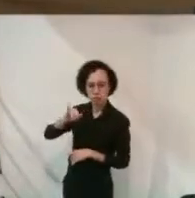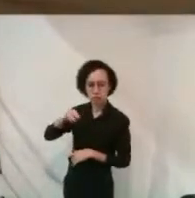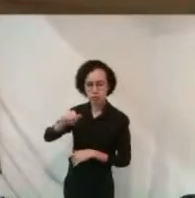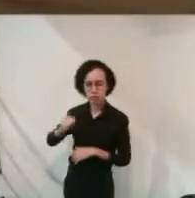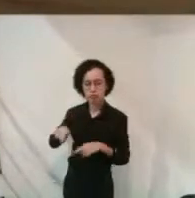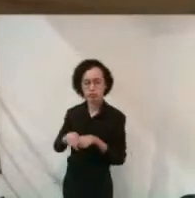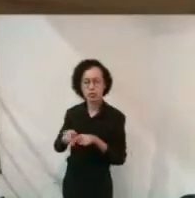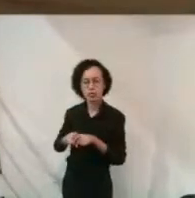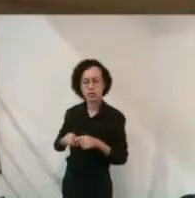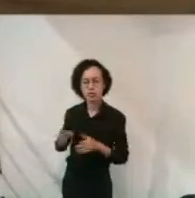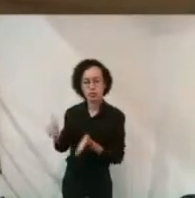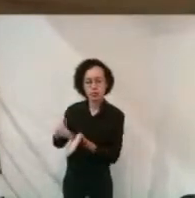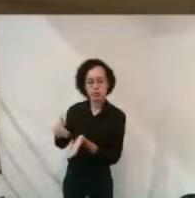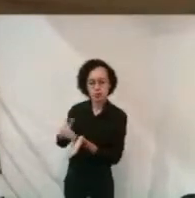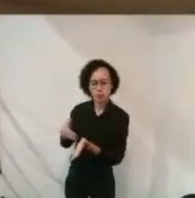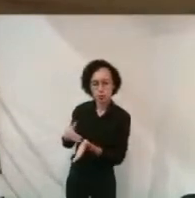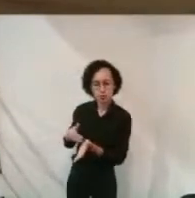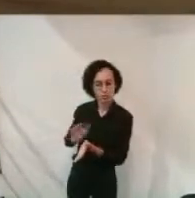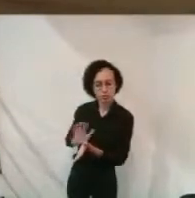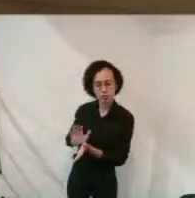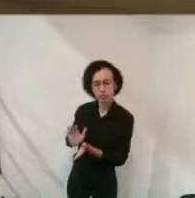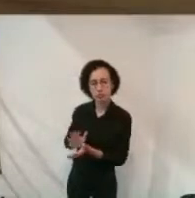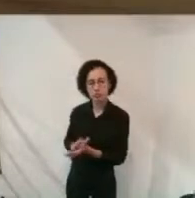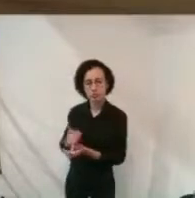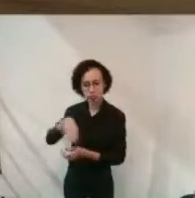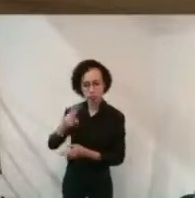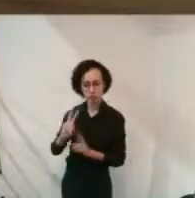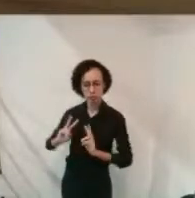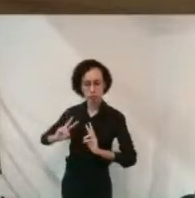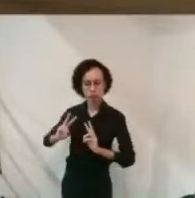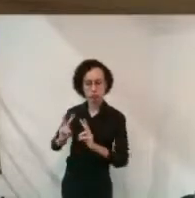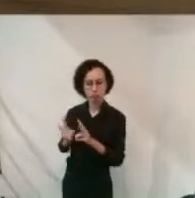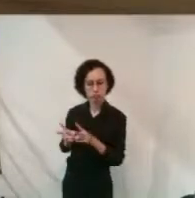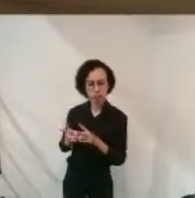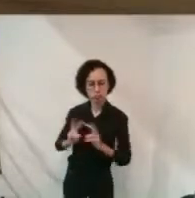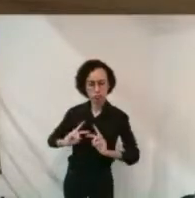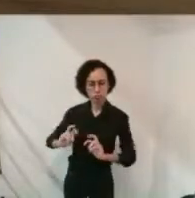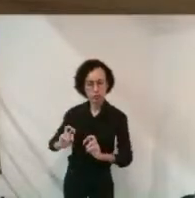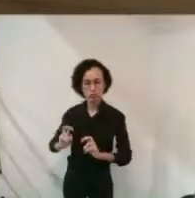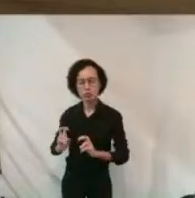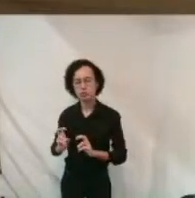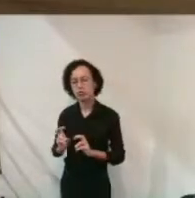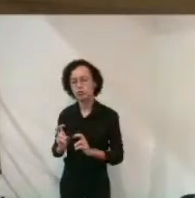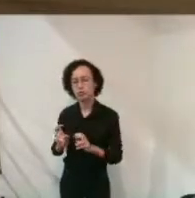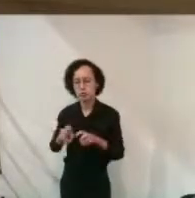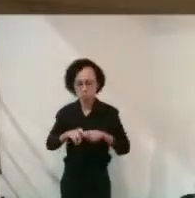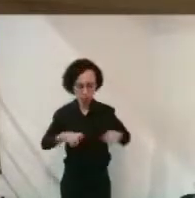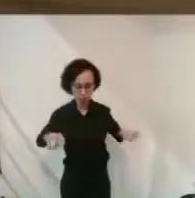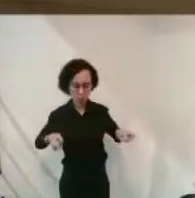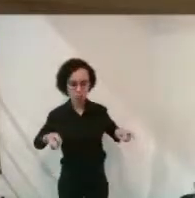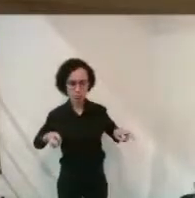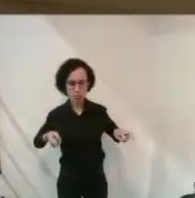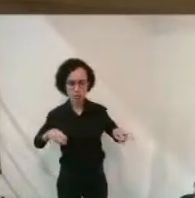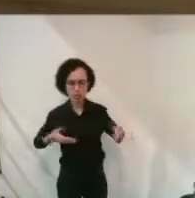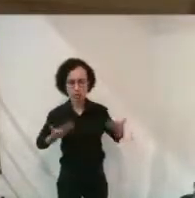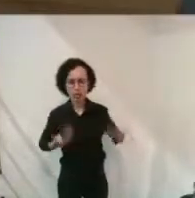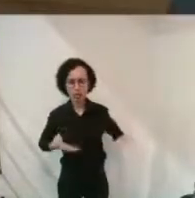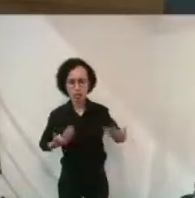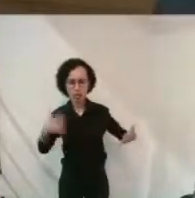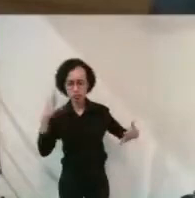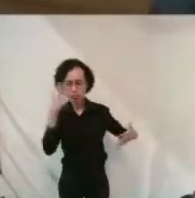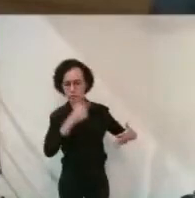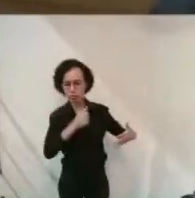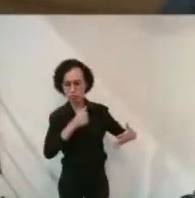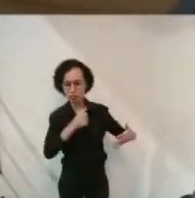E deixei por último, não por acaso, vocês devem ter percebido que essa mesa ficou mais leve, mais bonita e mais